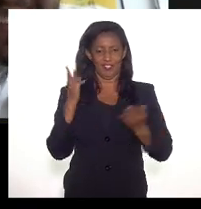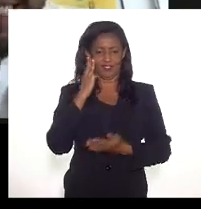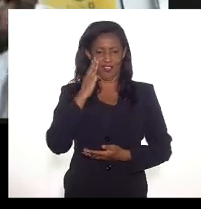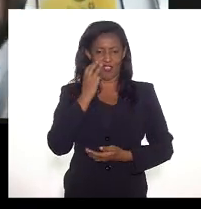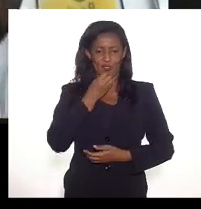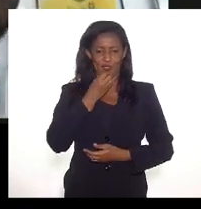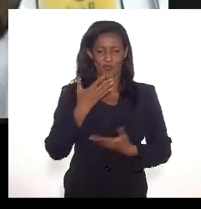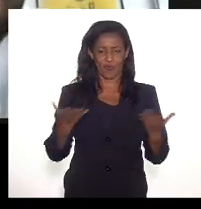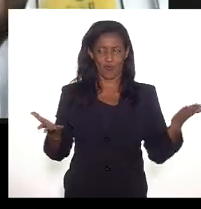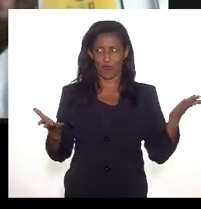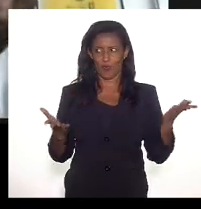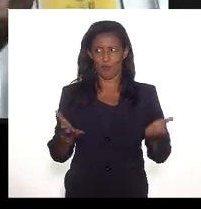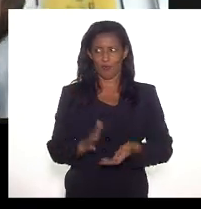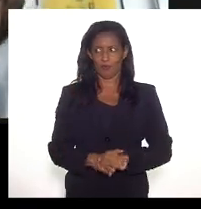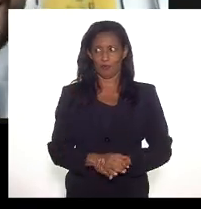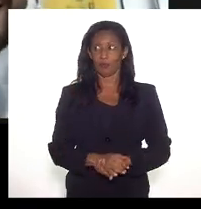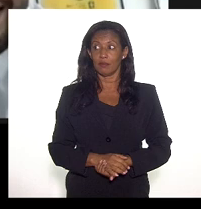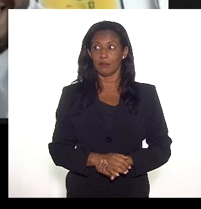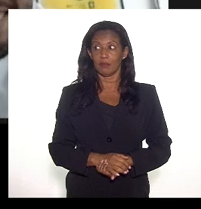bom. Valeu, Márcio.